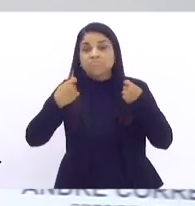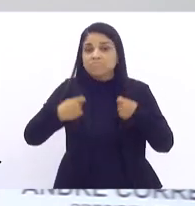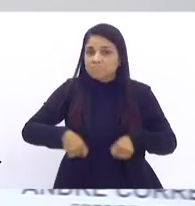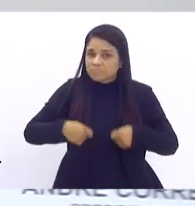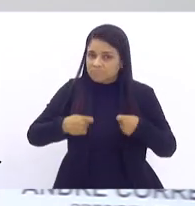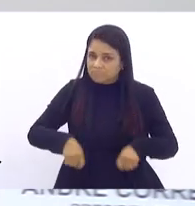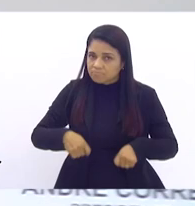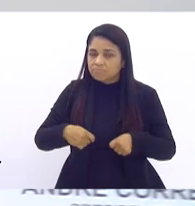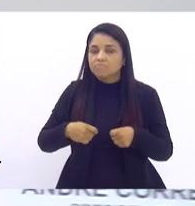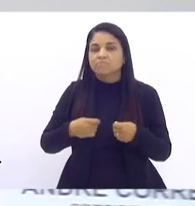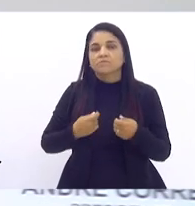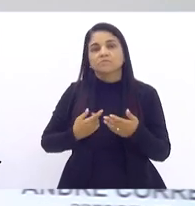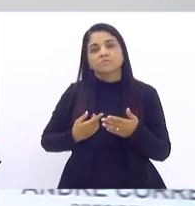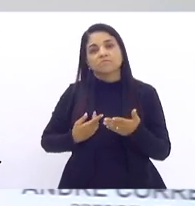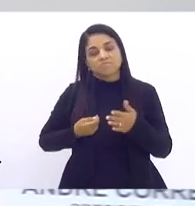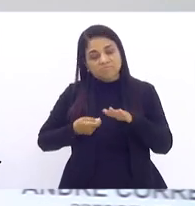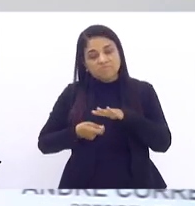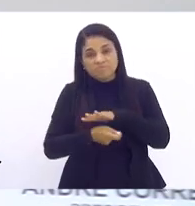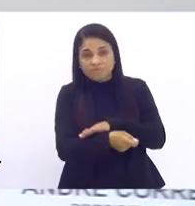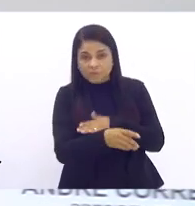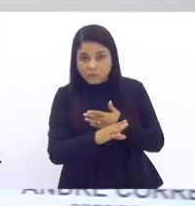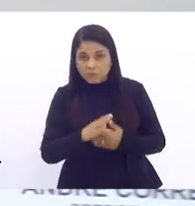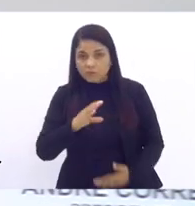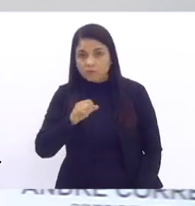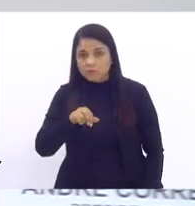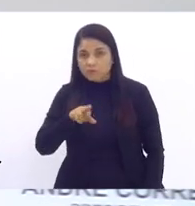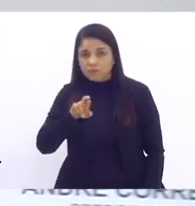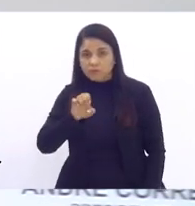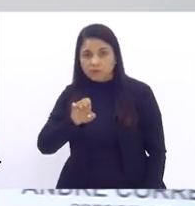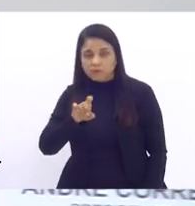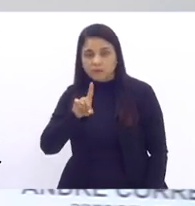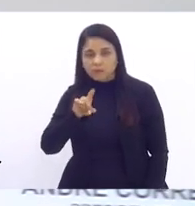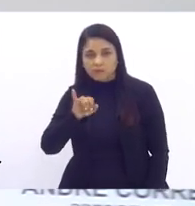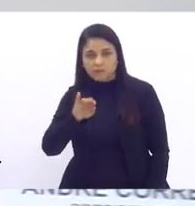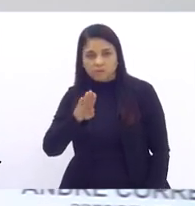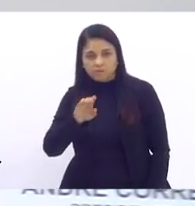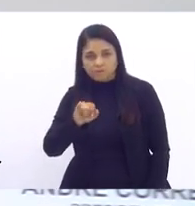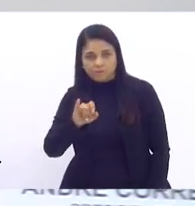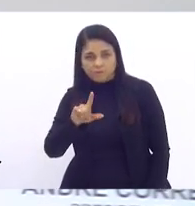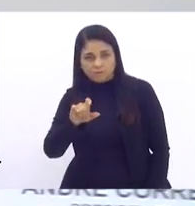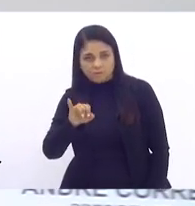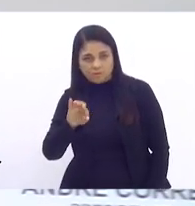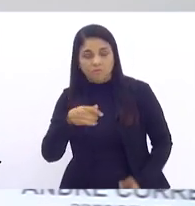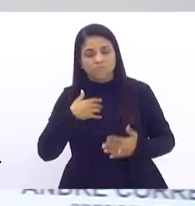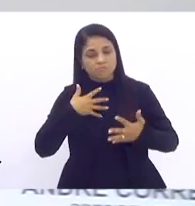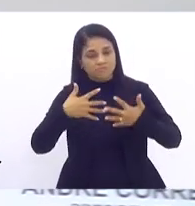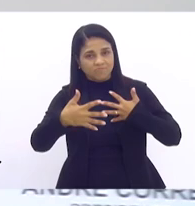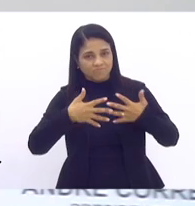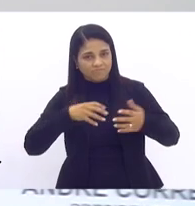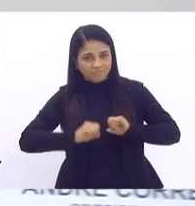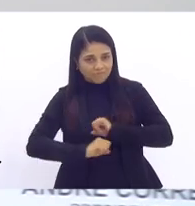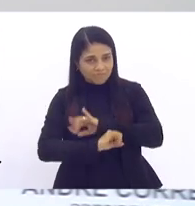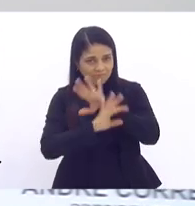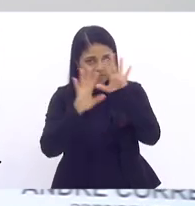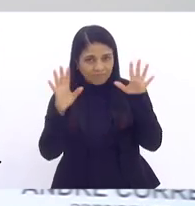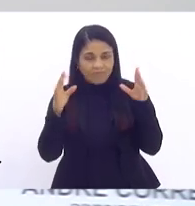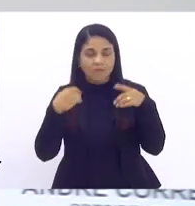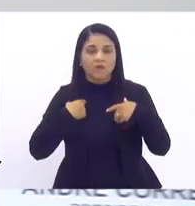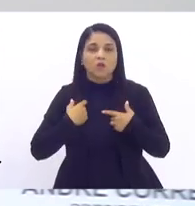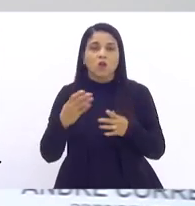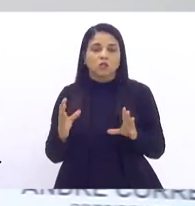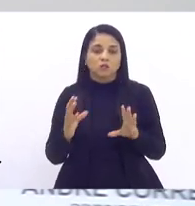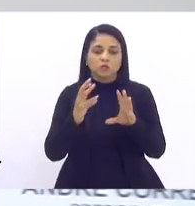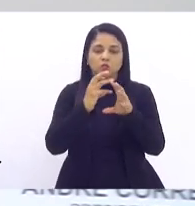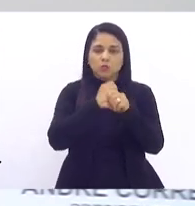precisa de crédito e por isso que essas contas tem que ficar bem Claras e bem transparente a transparência do orçamento público